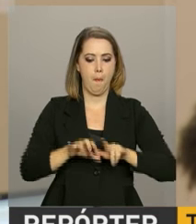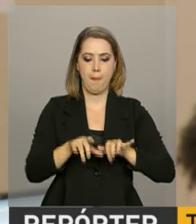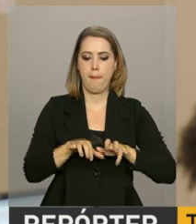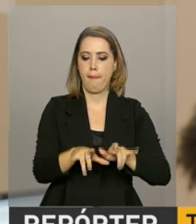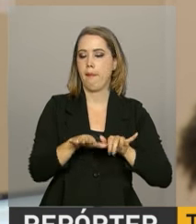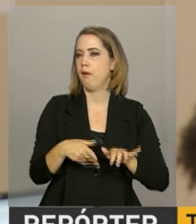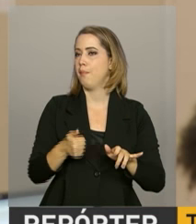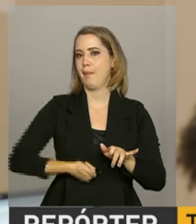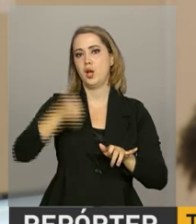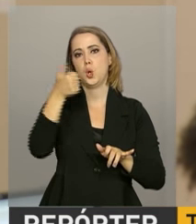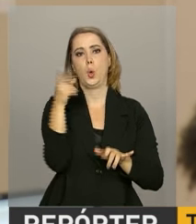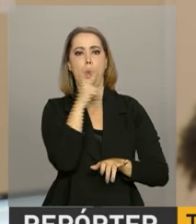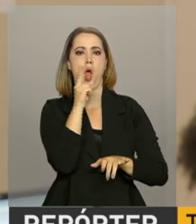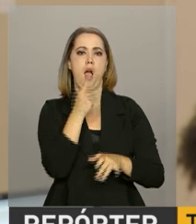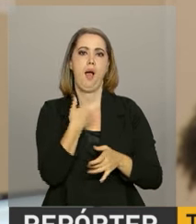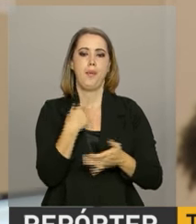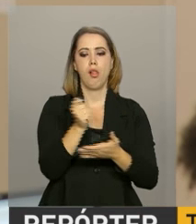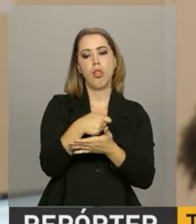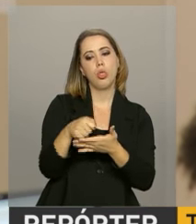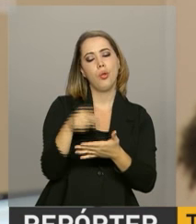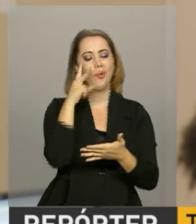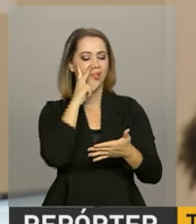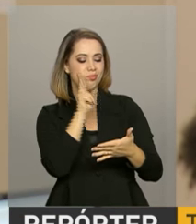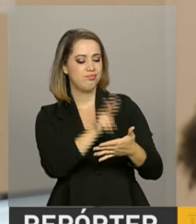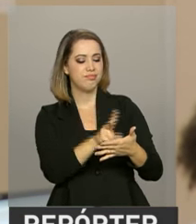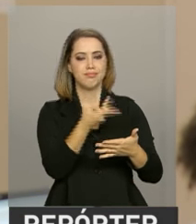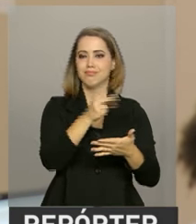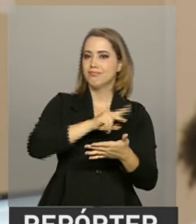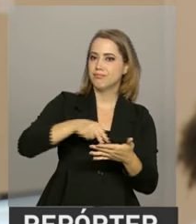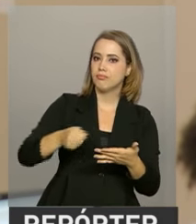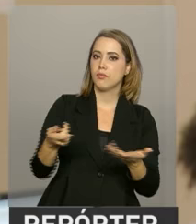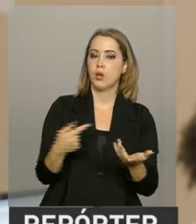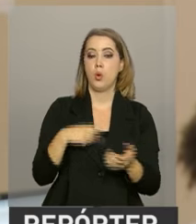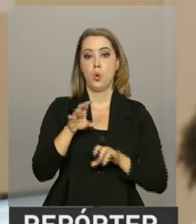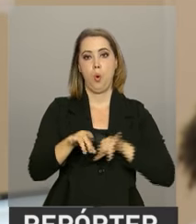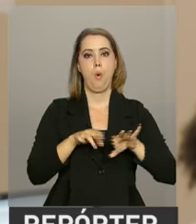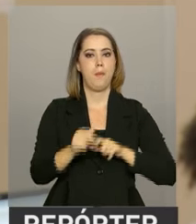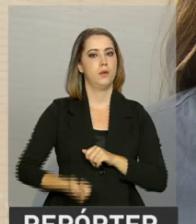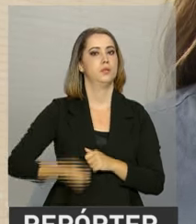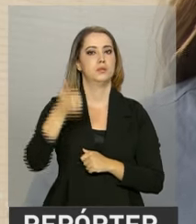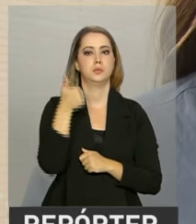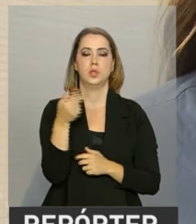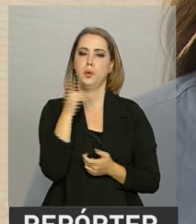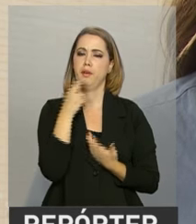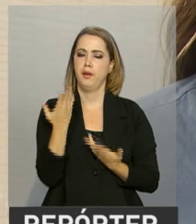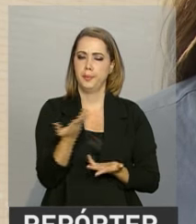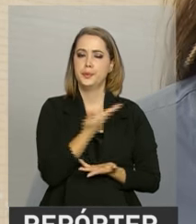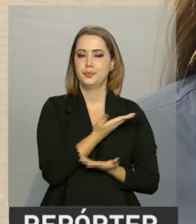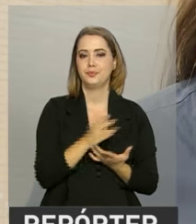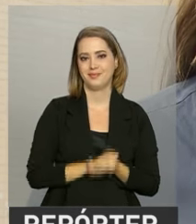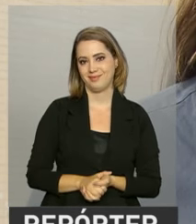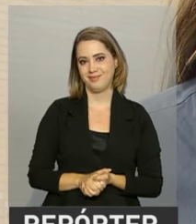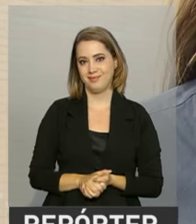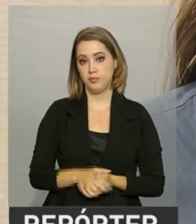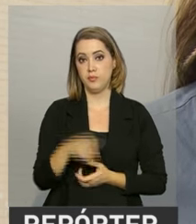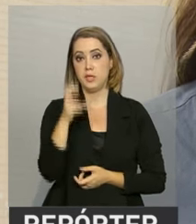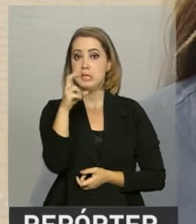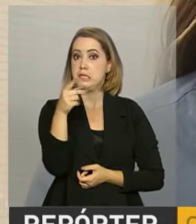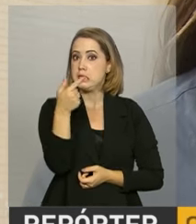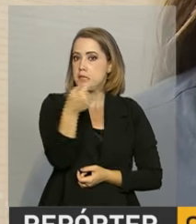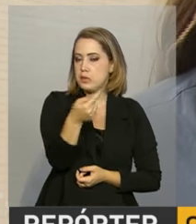que ter que anotar e revisar o que que tá sendo V acho que no computador é mais mais rápido mais prático 57 milhões de